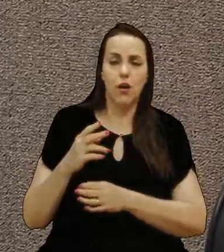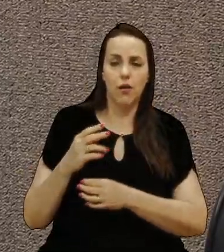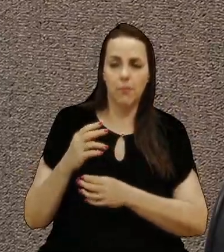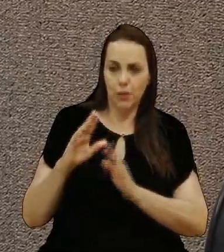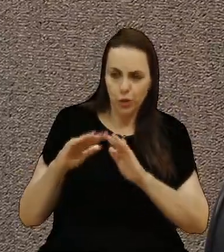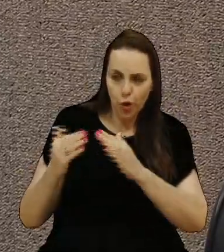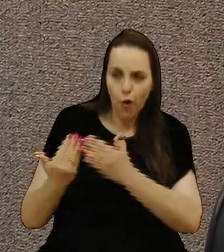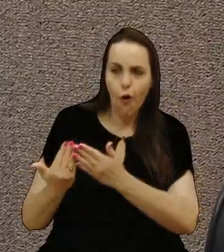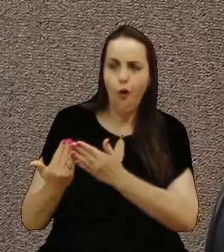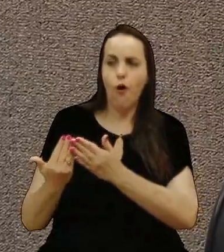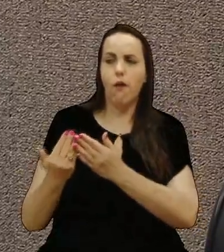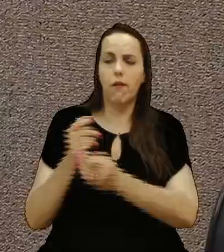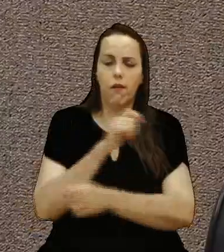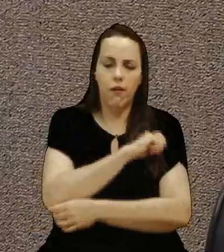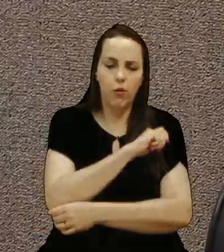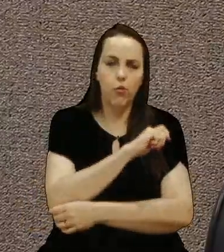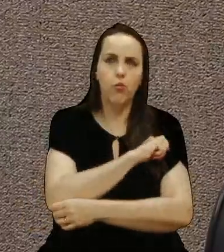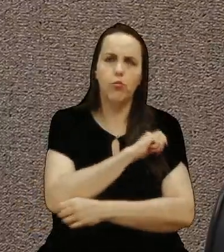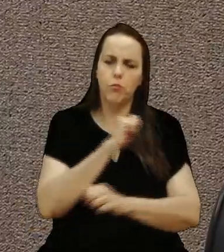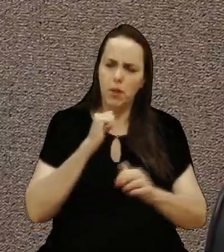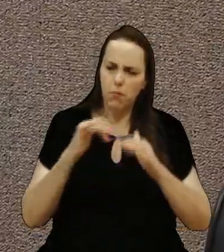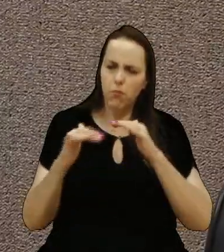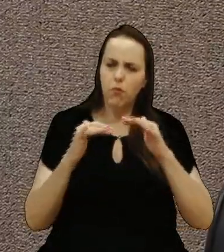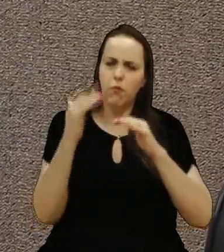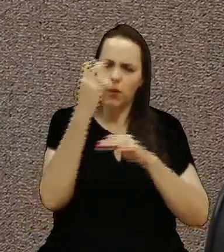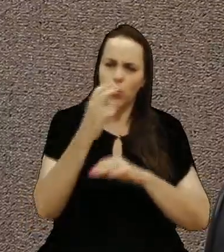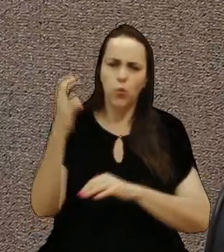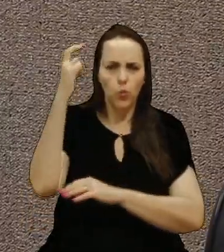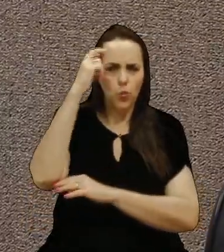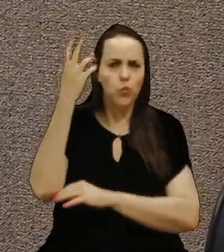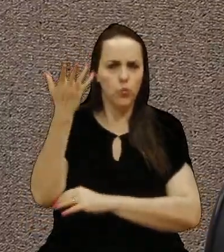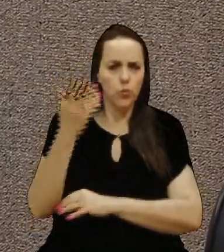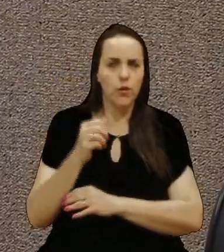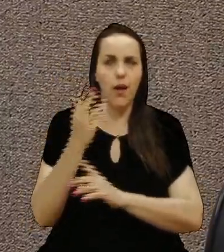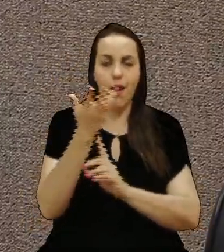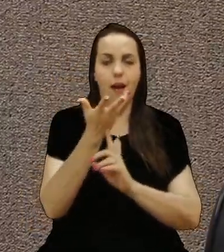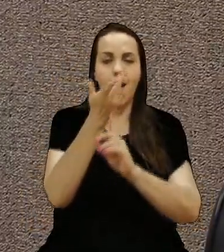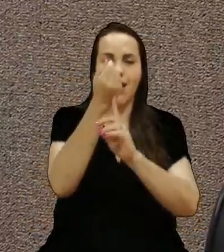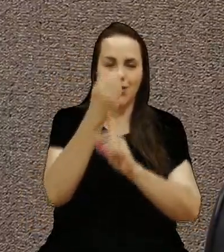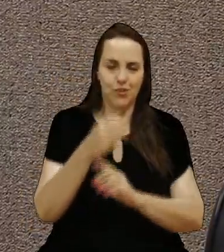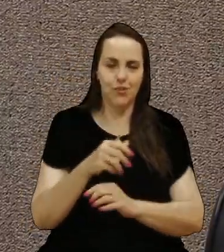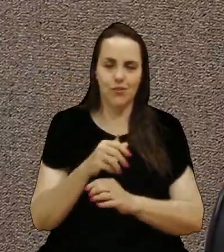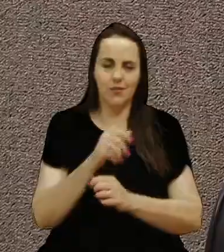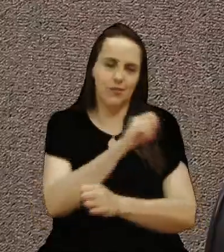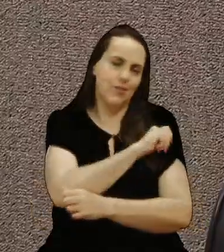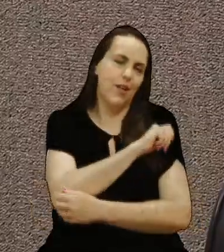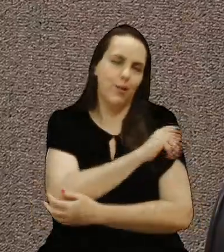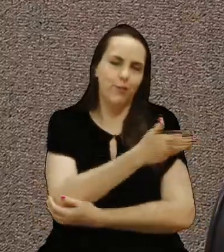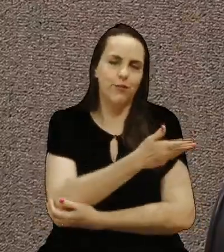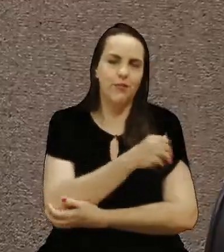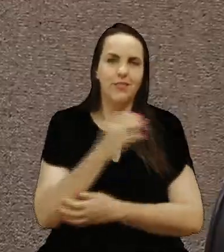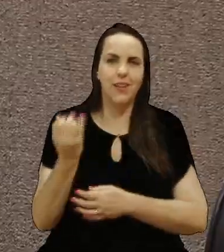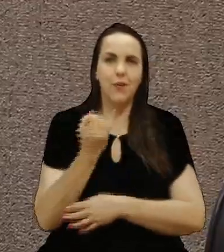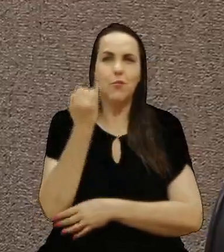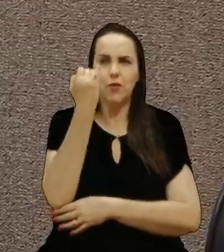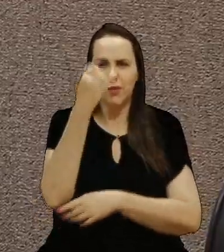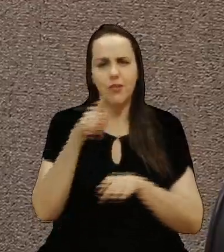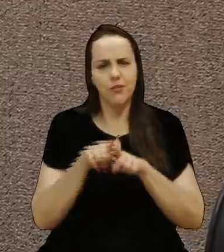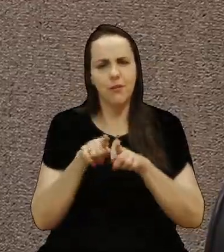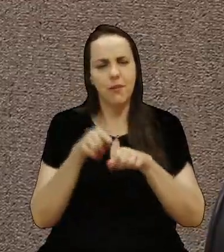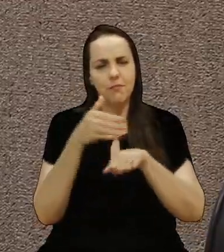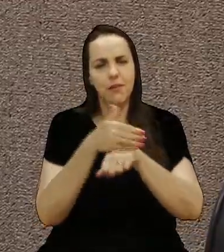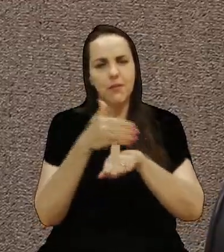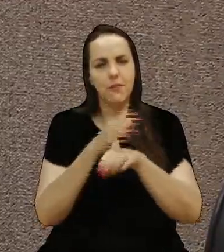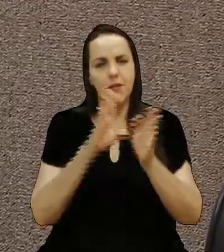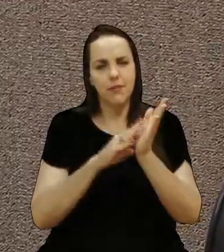só para os nossos estudantes, mas como um movimento de cultura, mesmo da arte estudantil. E para nós seria importante que ele também